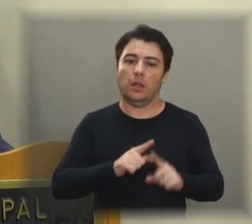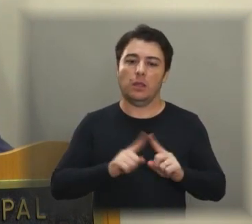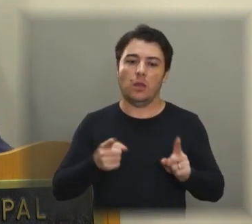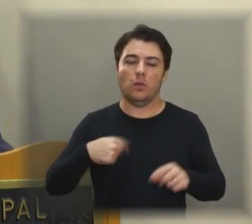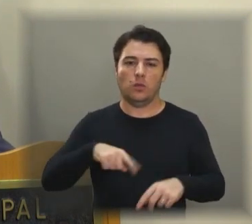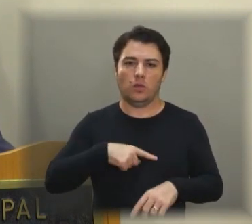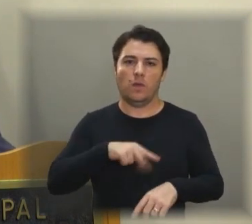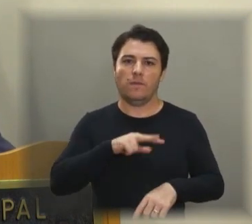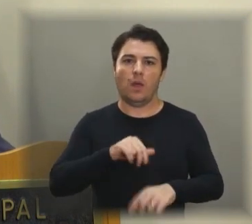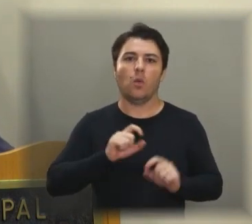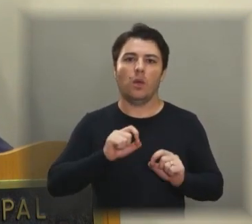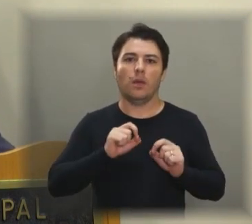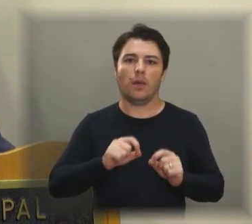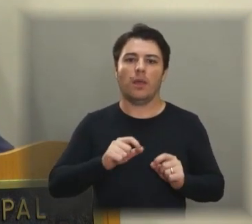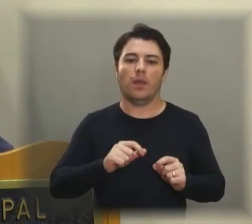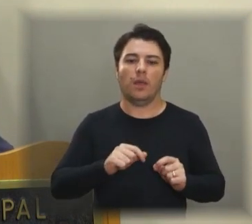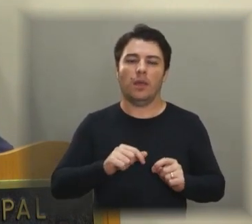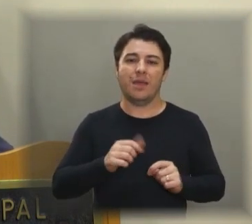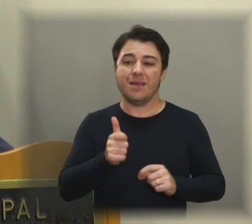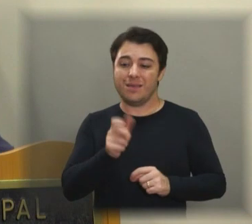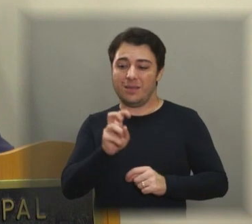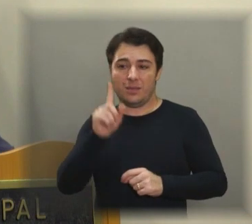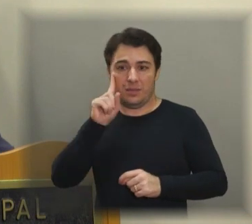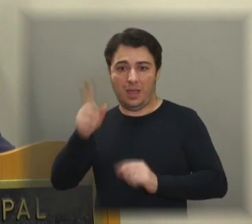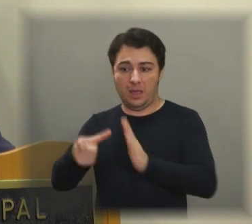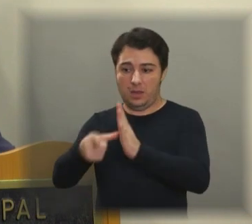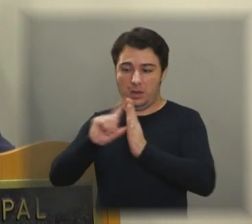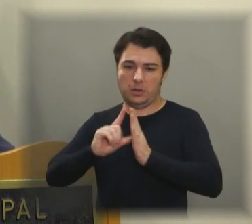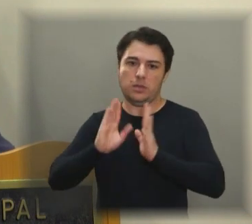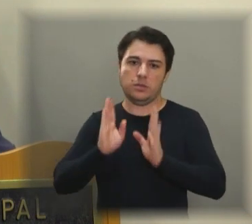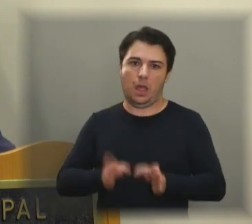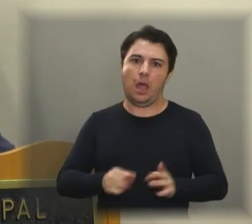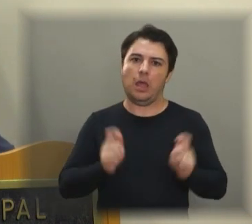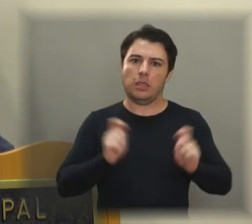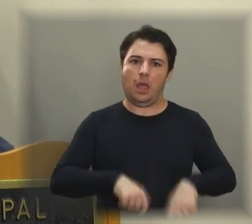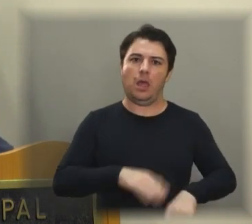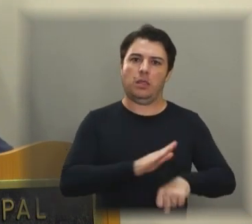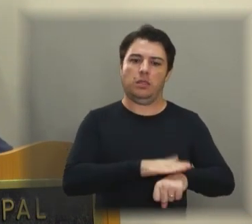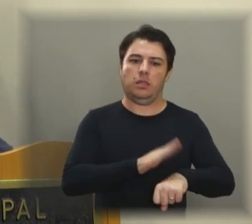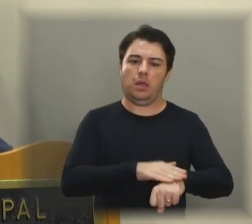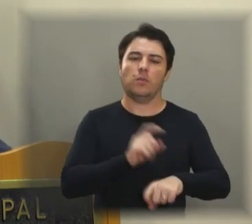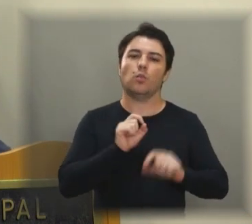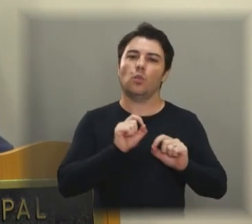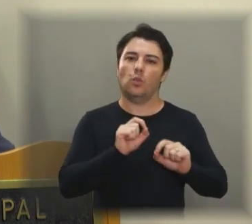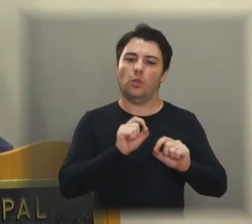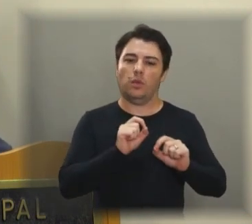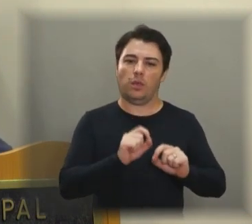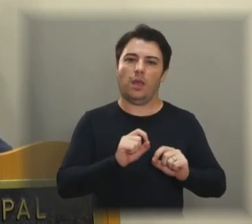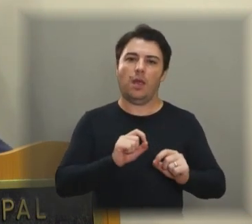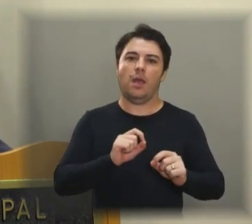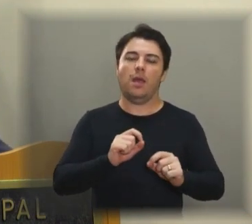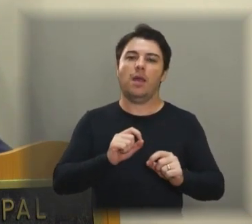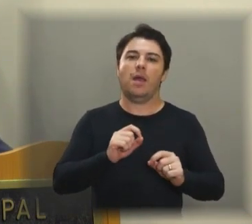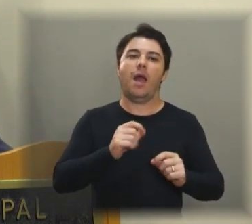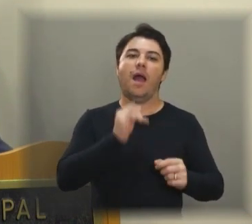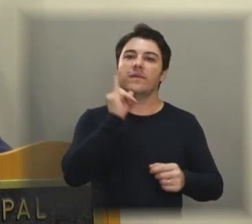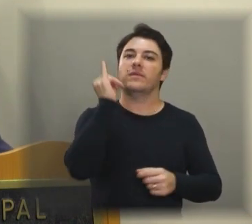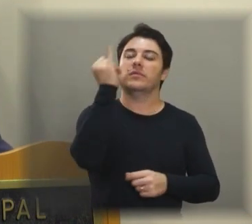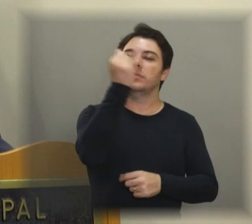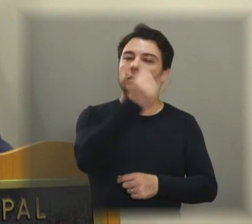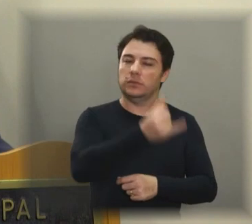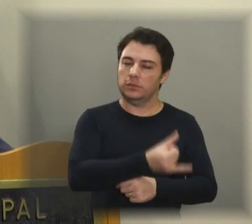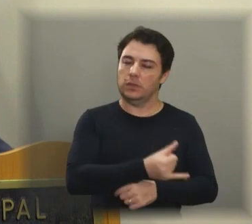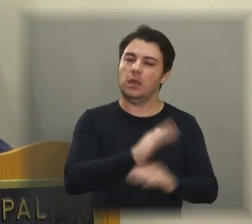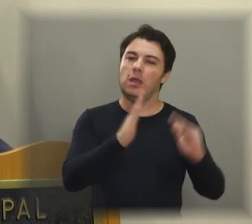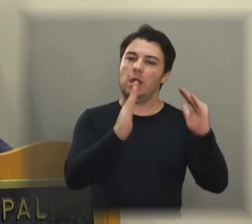sai da distribuidora com 15 dias de antecedência terá tempo hábil para chegar à residência do morador e do